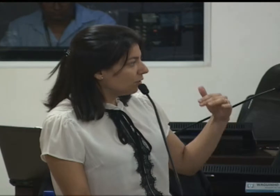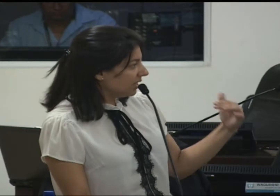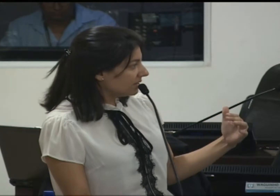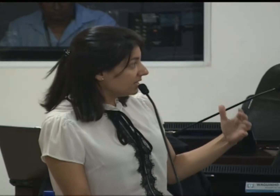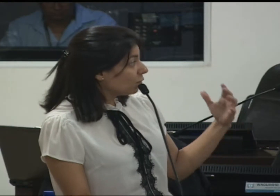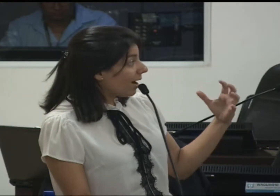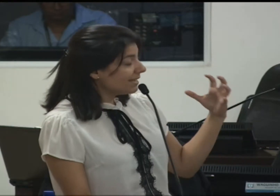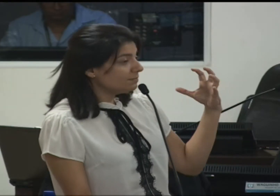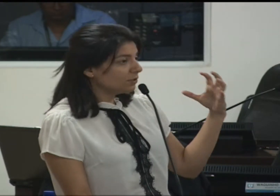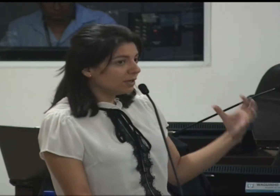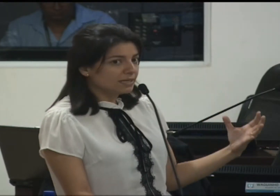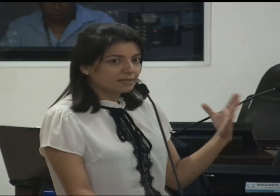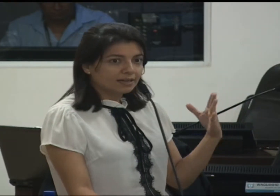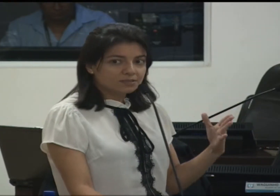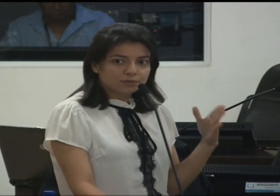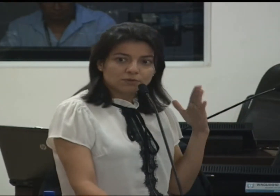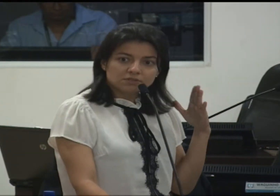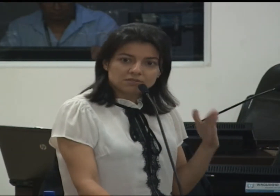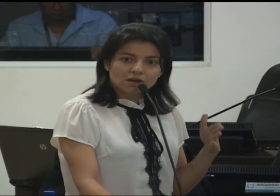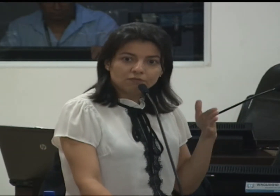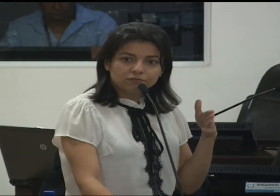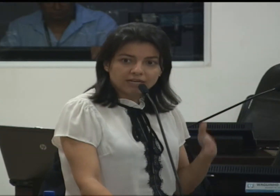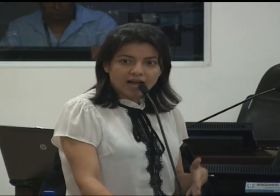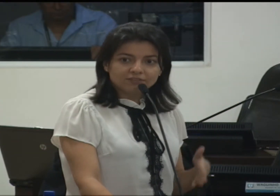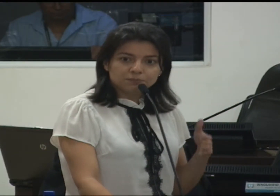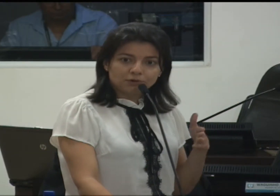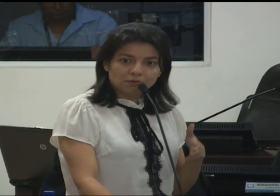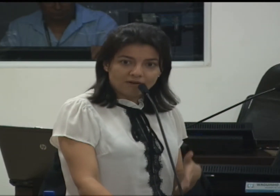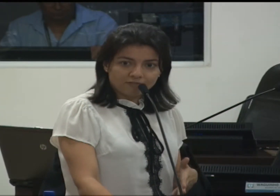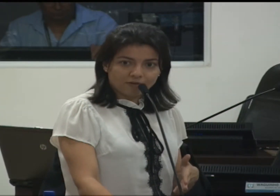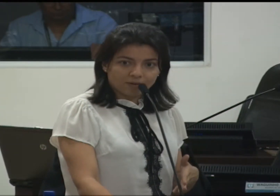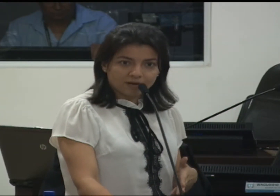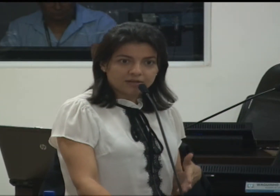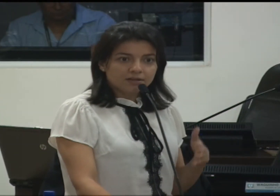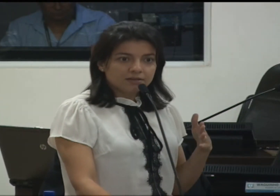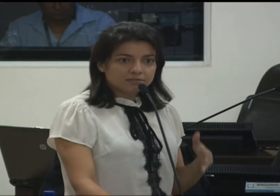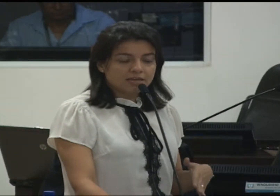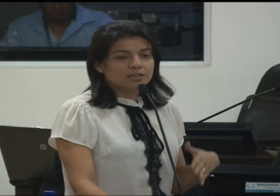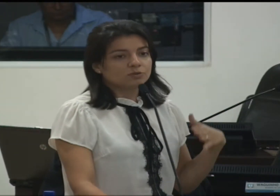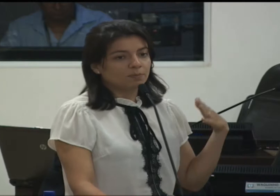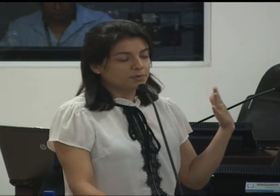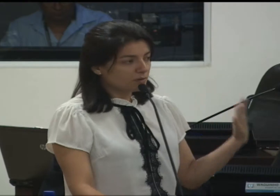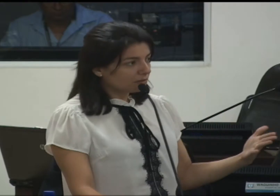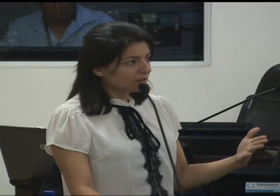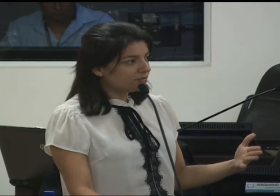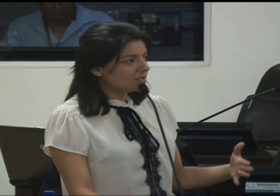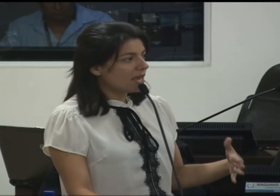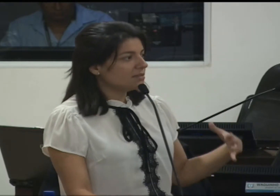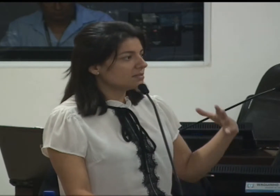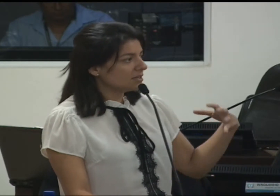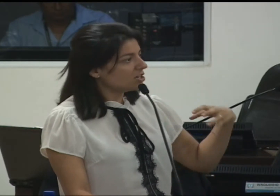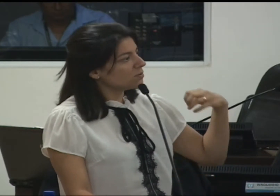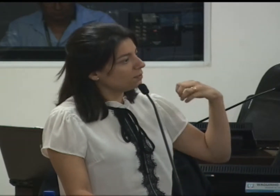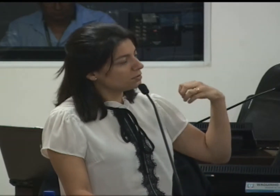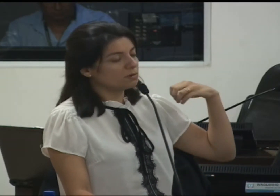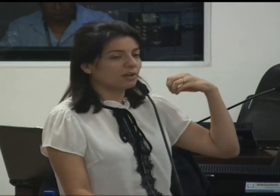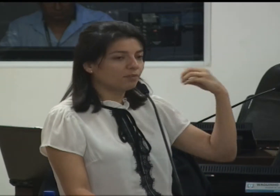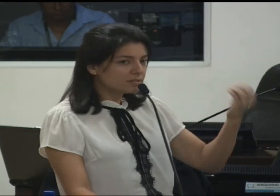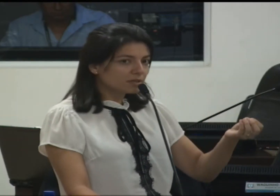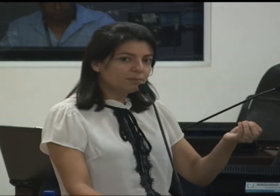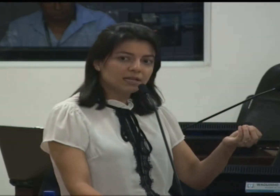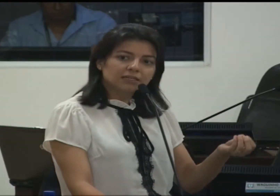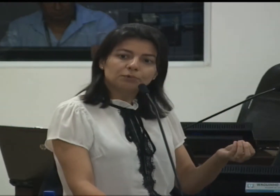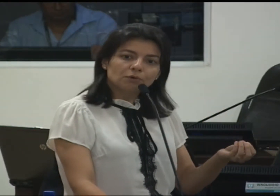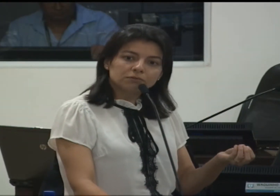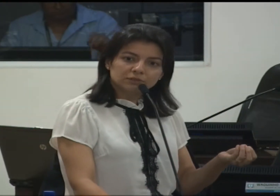as minorias. E quais minorias? Aquelas pessoas que são vulneráveis por alguma forma. Seja uma pessoa com deficiência, seja uma pessoa que